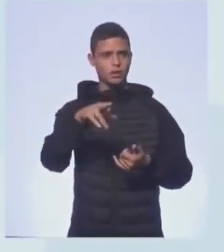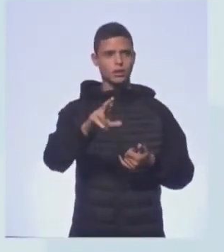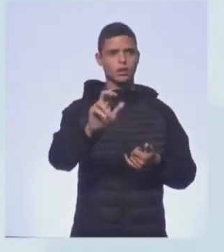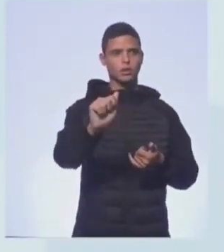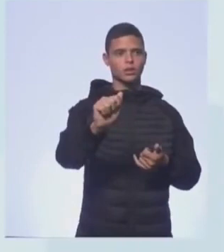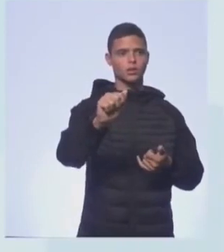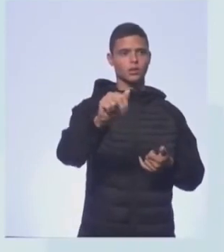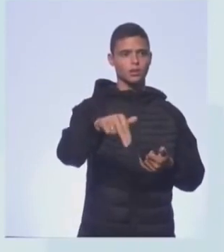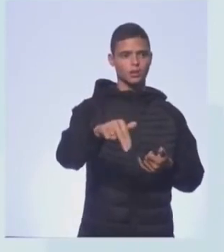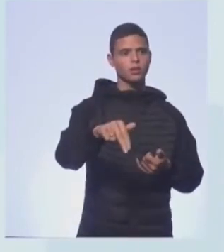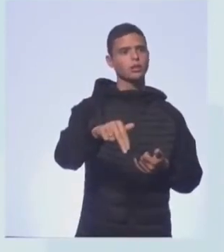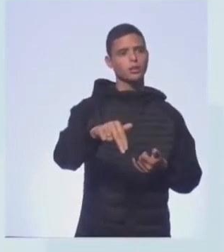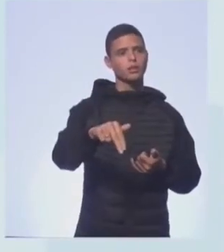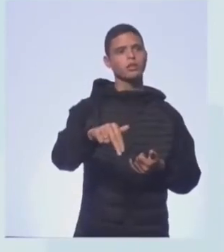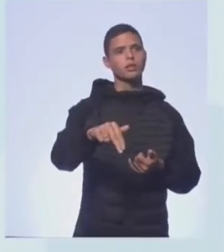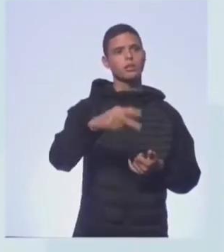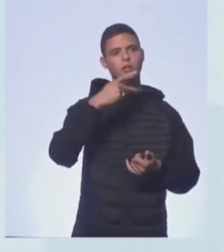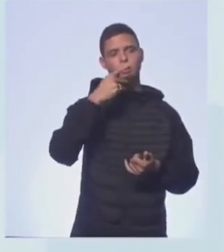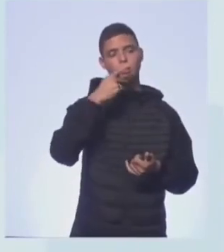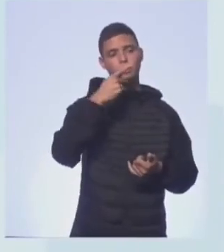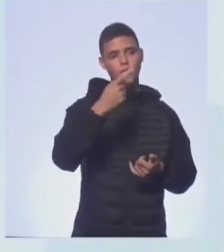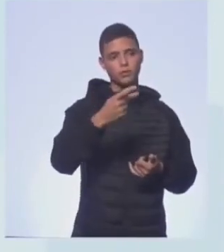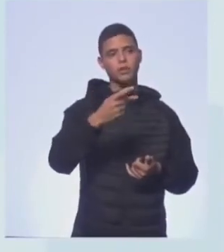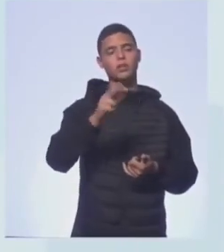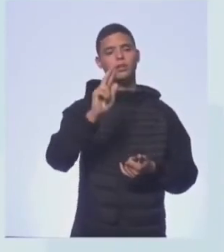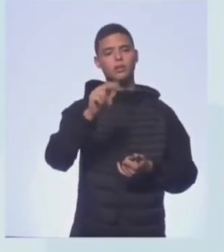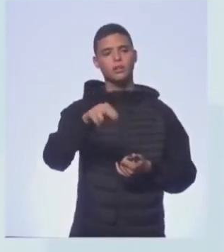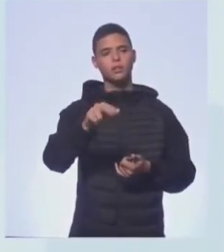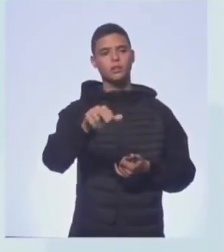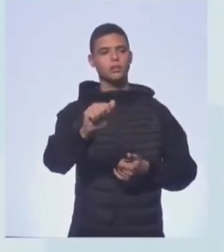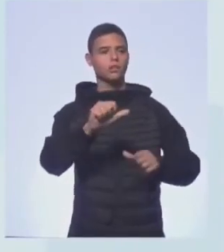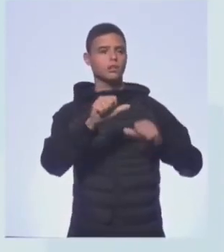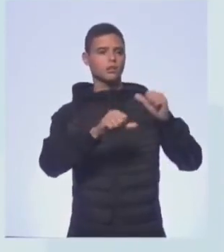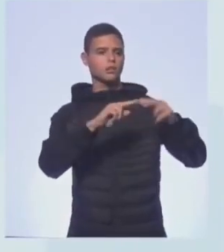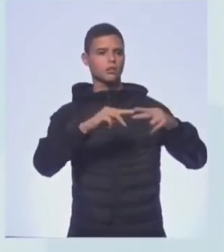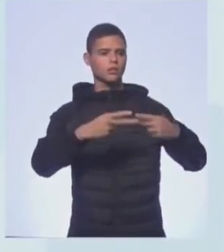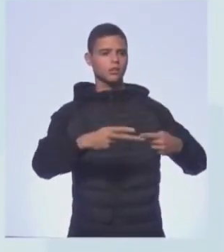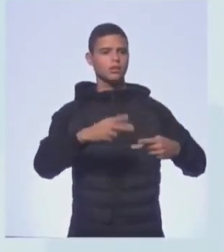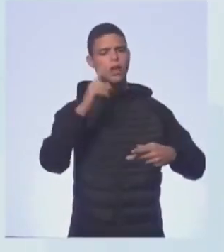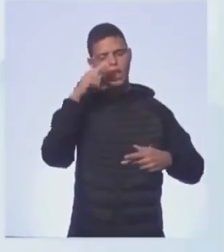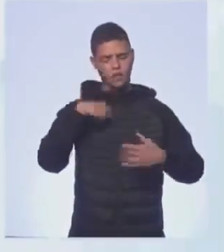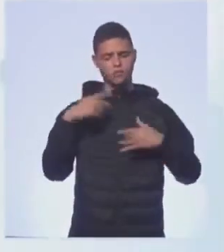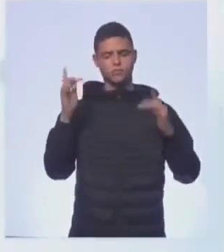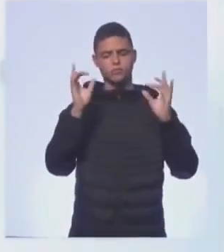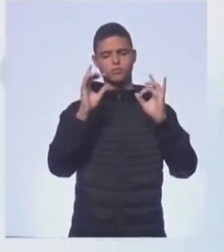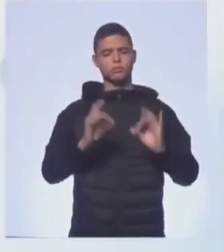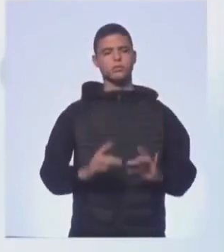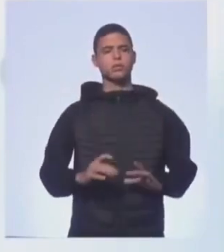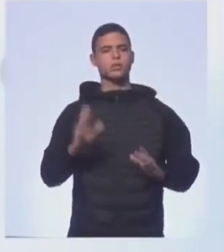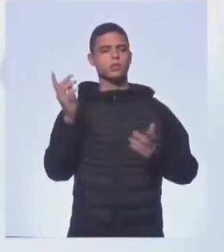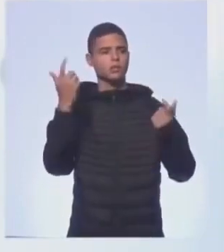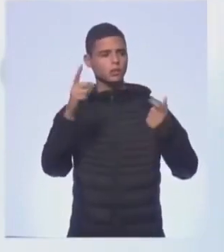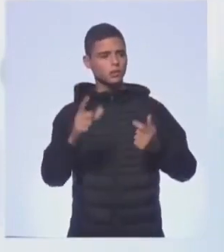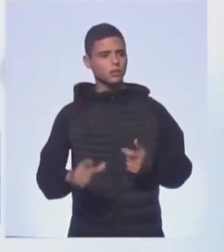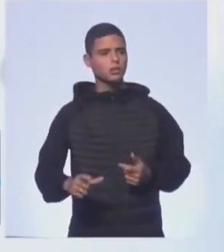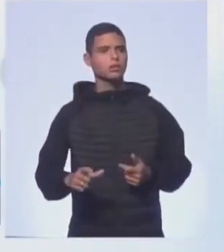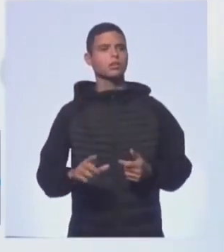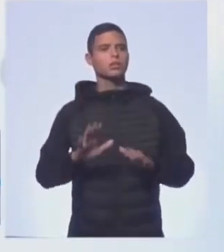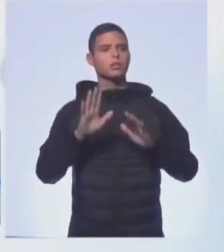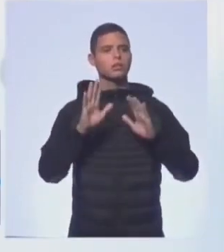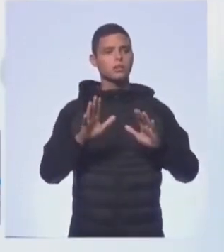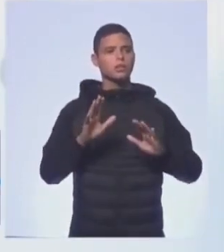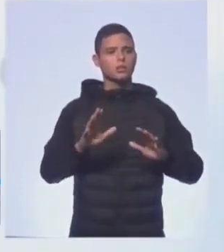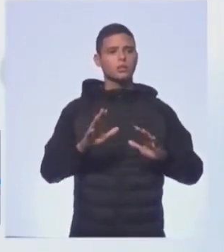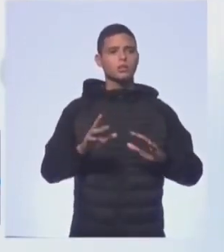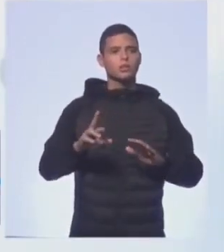RNA, eu não sou especialista em ciências, né, na questão de infectologia, não sou nada disso, então eu não sei nem dizer direito o que